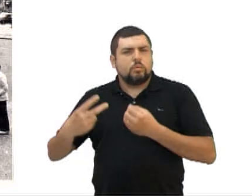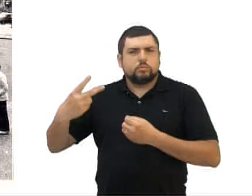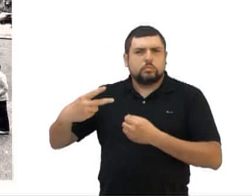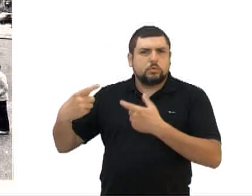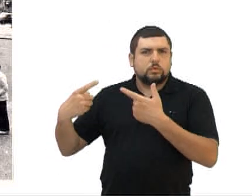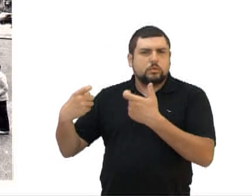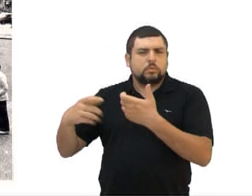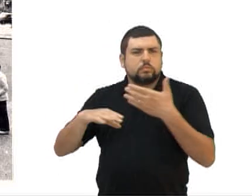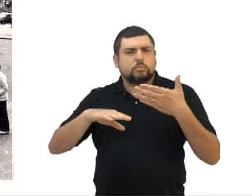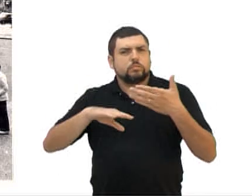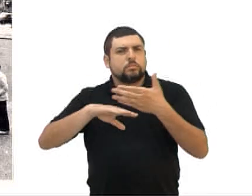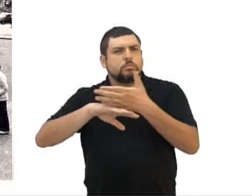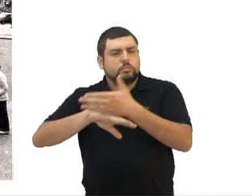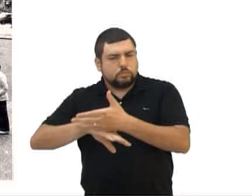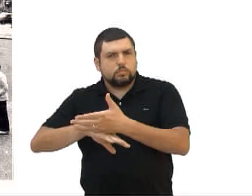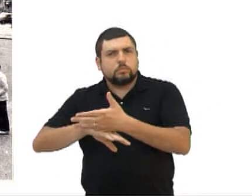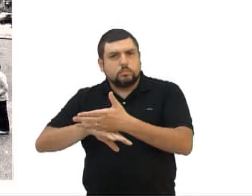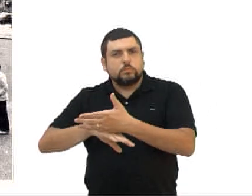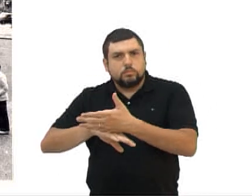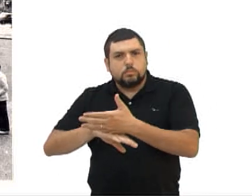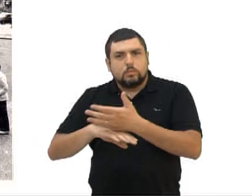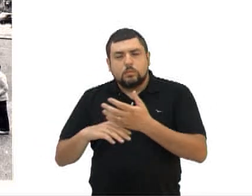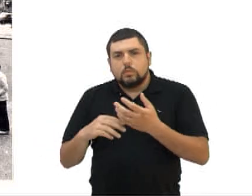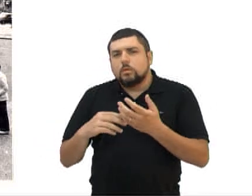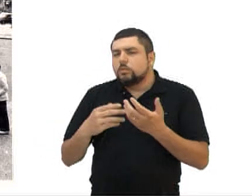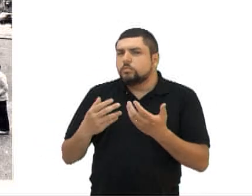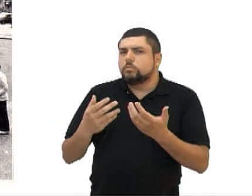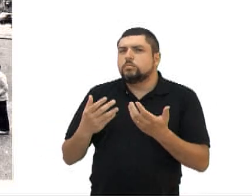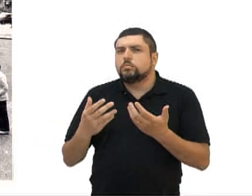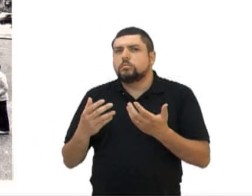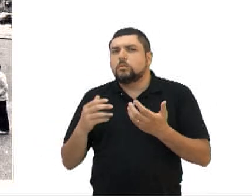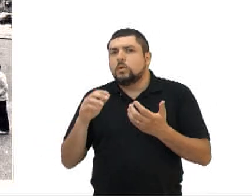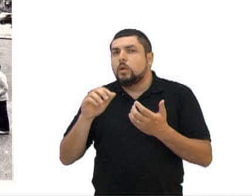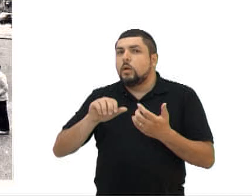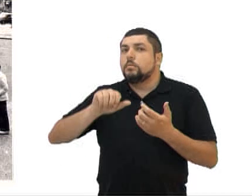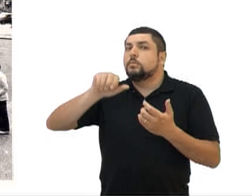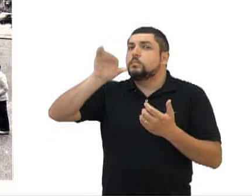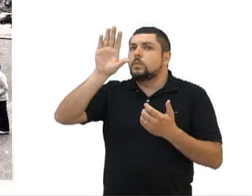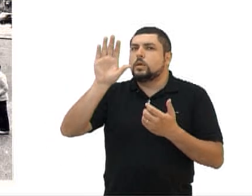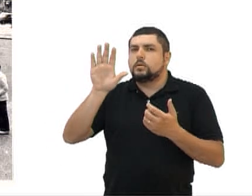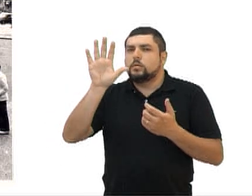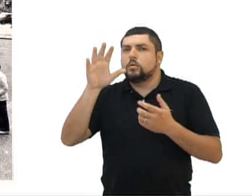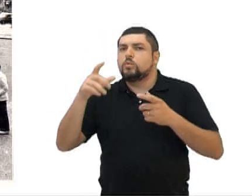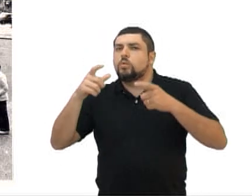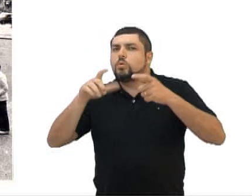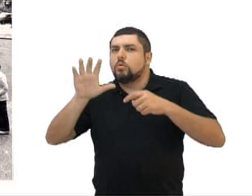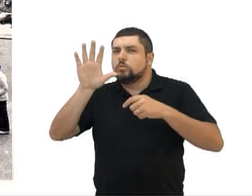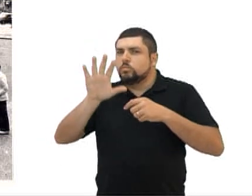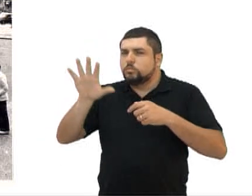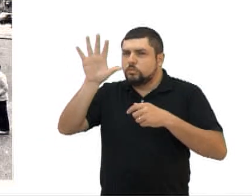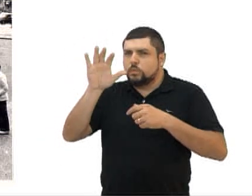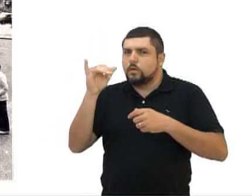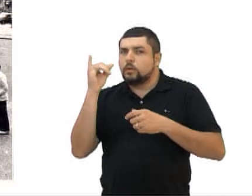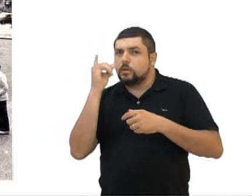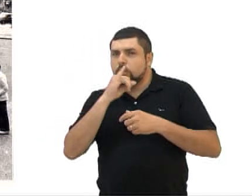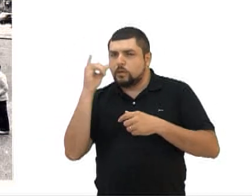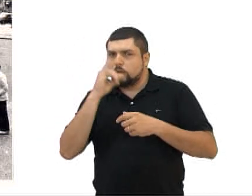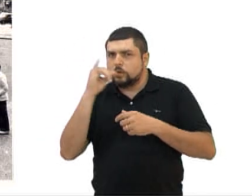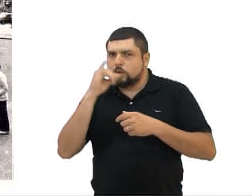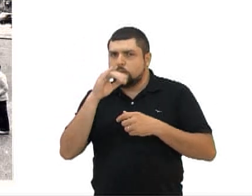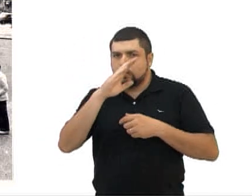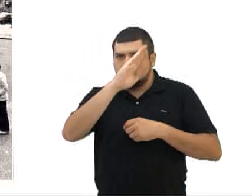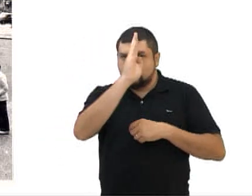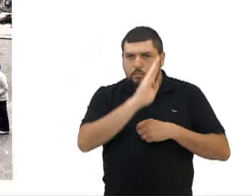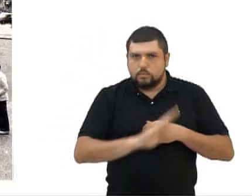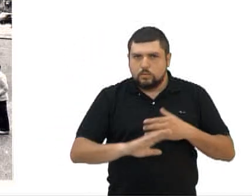a participação do Brasil na Segunda Guerra Mundial, em particular lá nas batalhas no território italiano, vai fazer com que haja